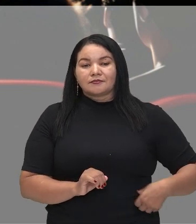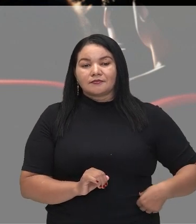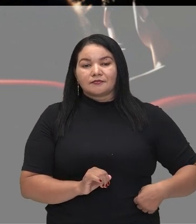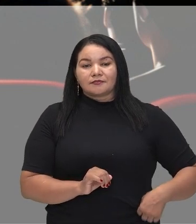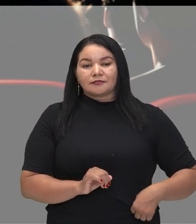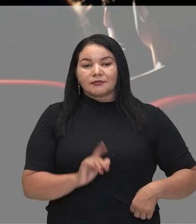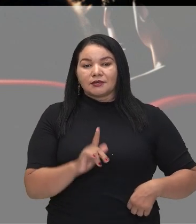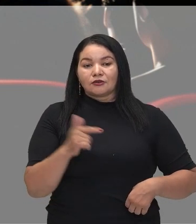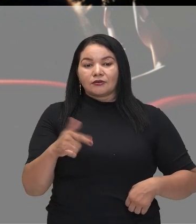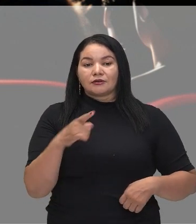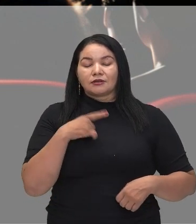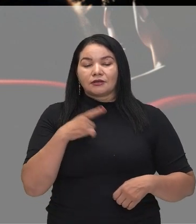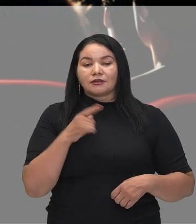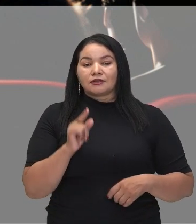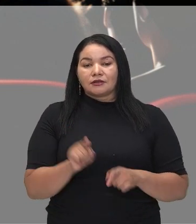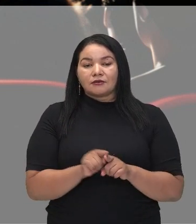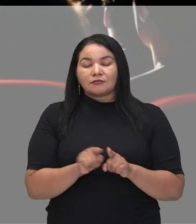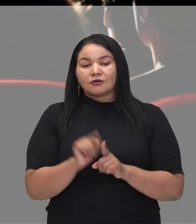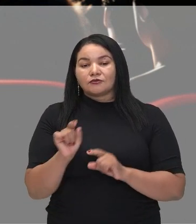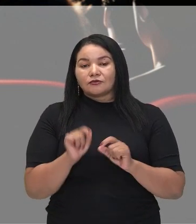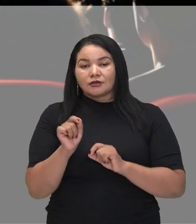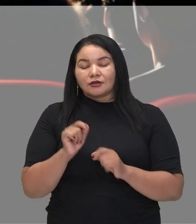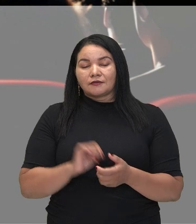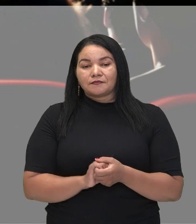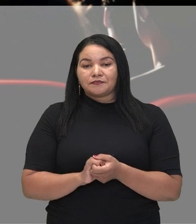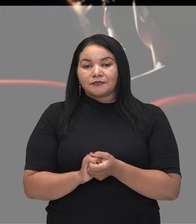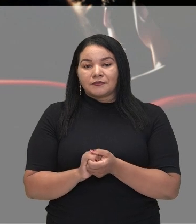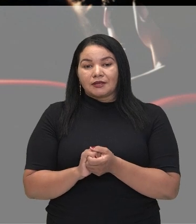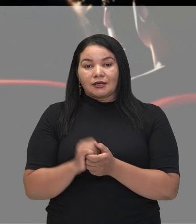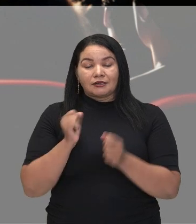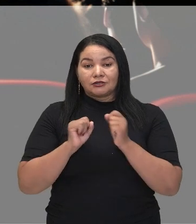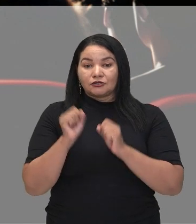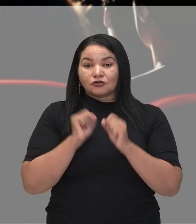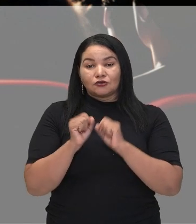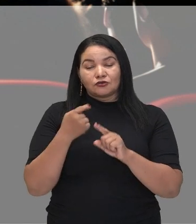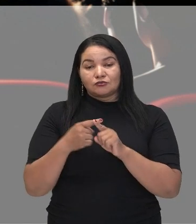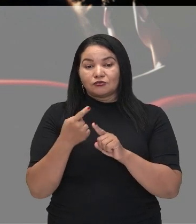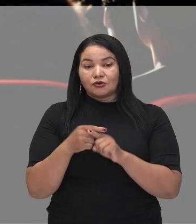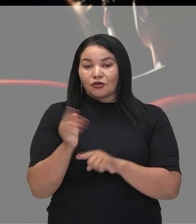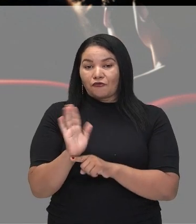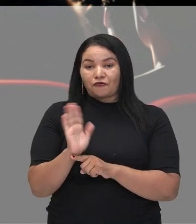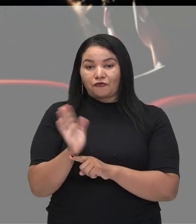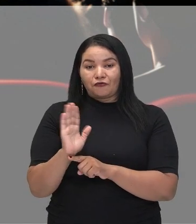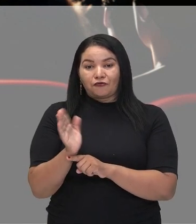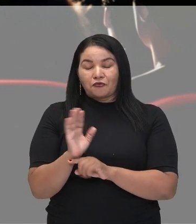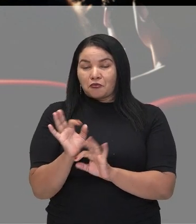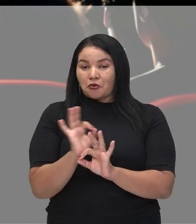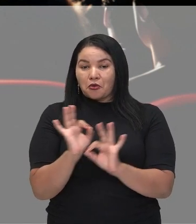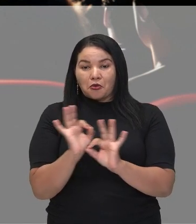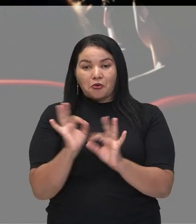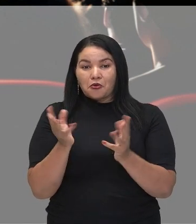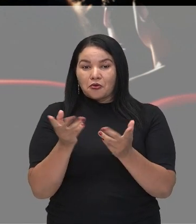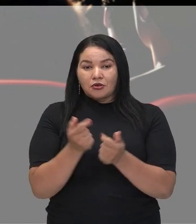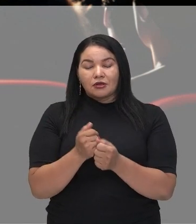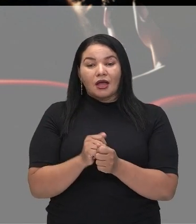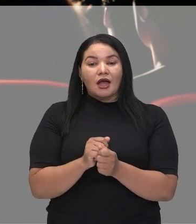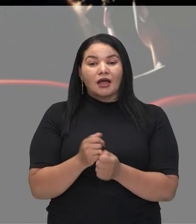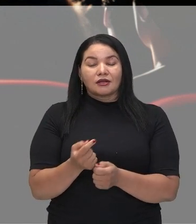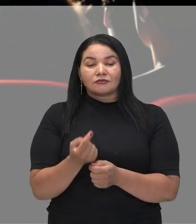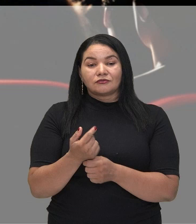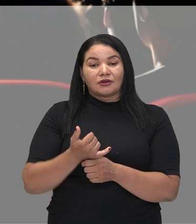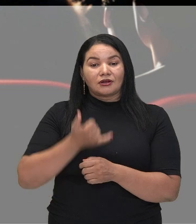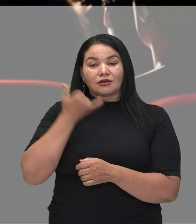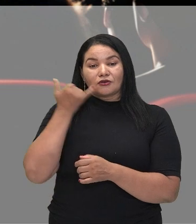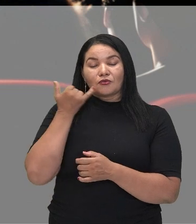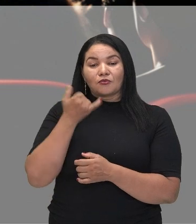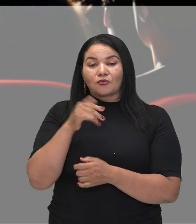estavam empolgados, pois ouviram dizer que a produção era incrível. No trajeto, um deles ligou para o irmão usando o